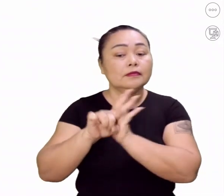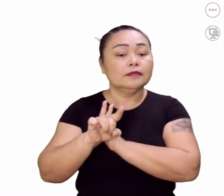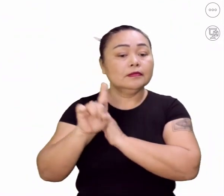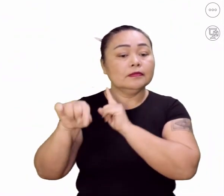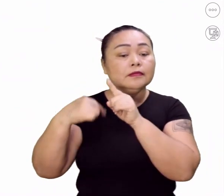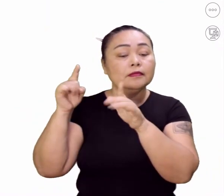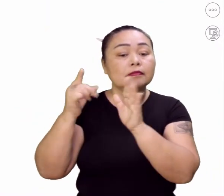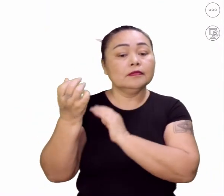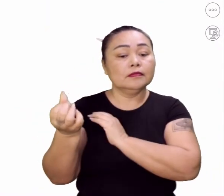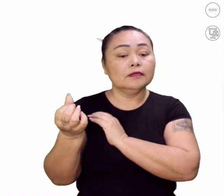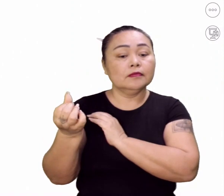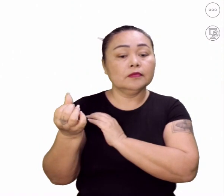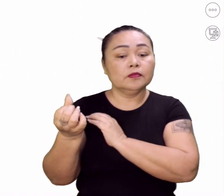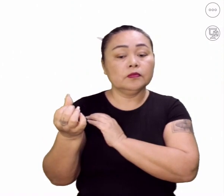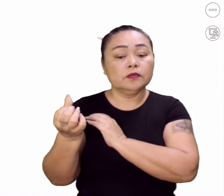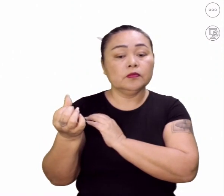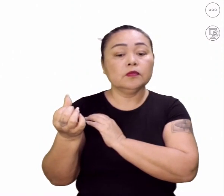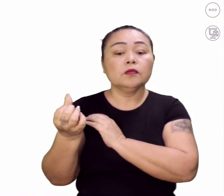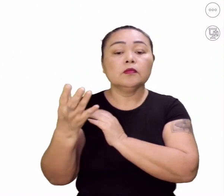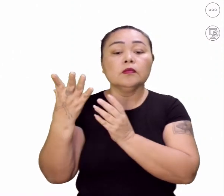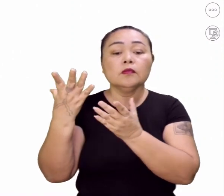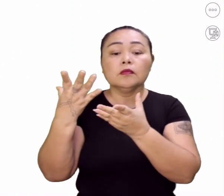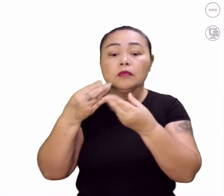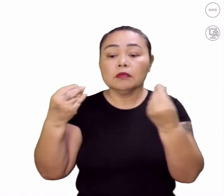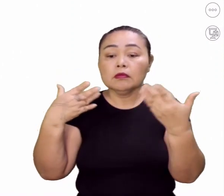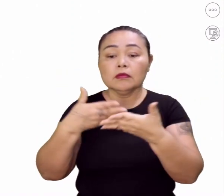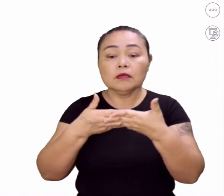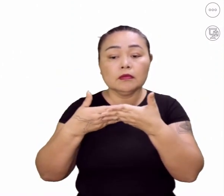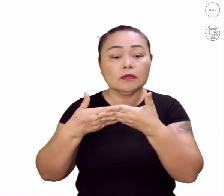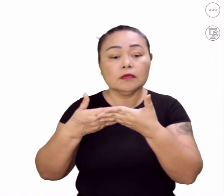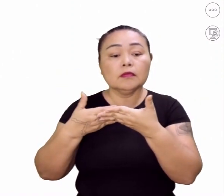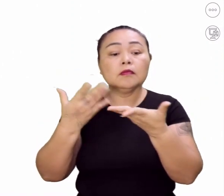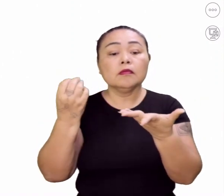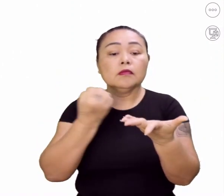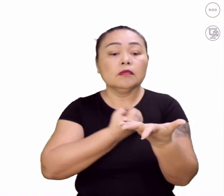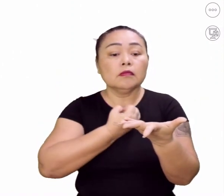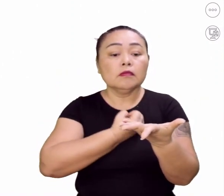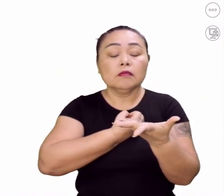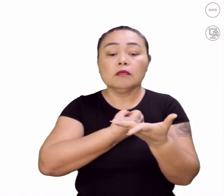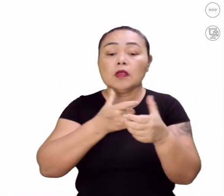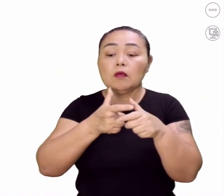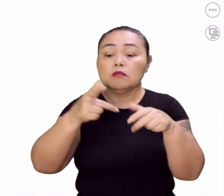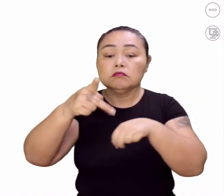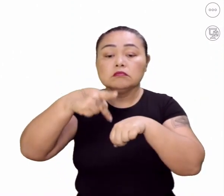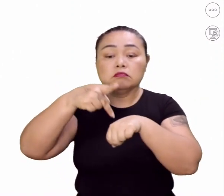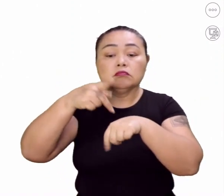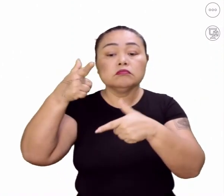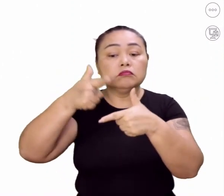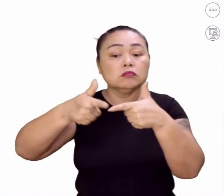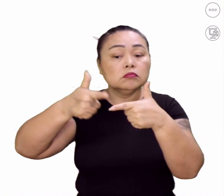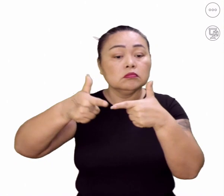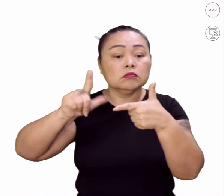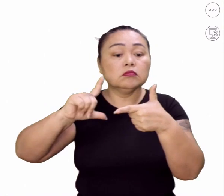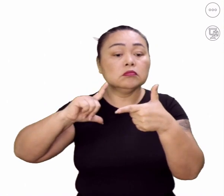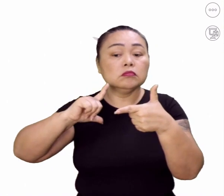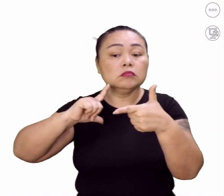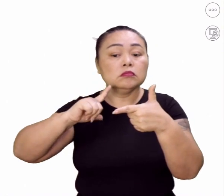Vamos lá, questão 6, professor Jorge. O sumiço dos bebês para um número cada vez maior de países, o problema não